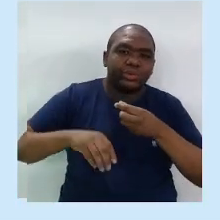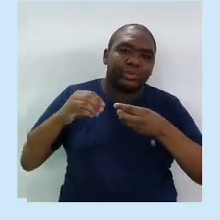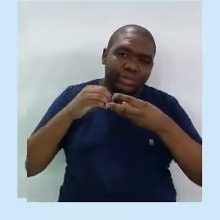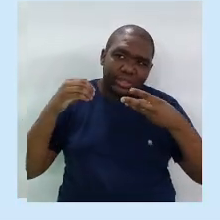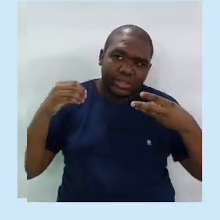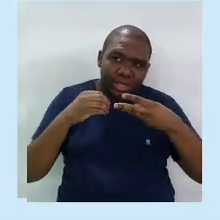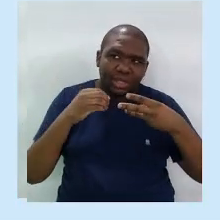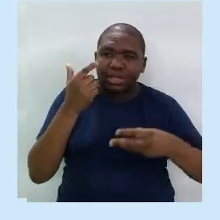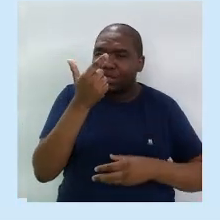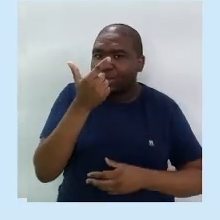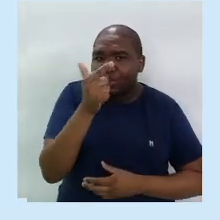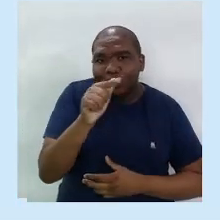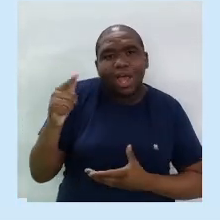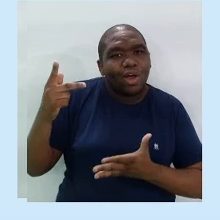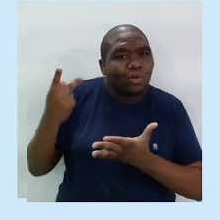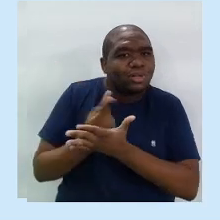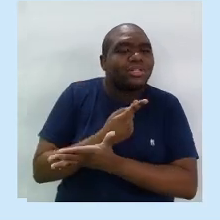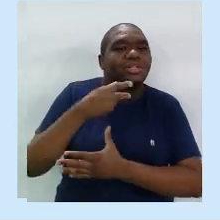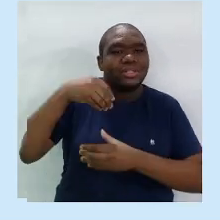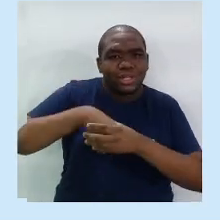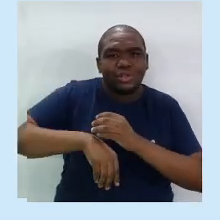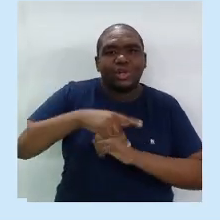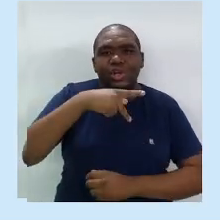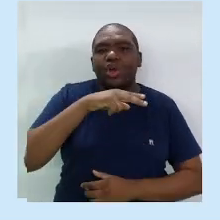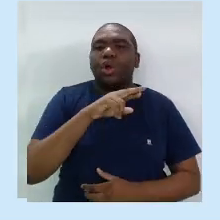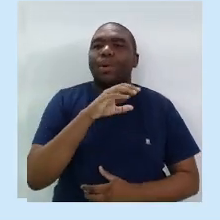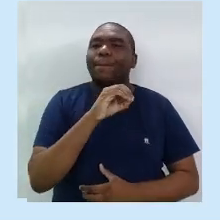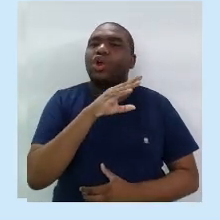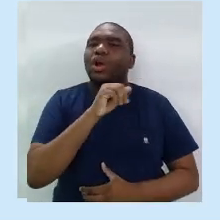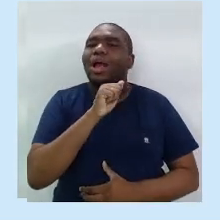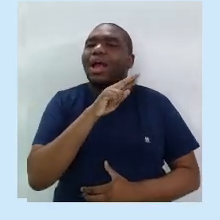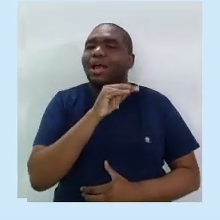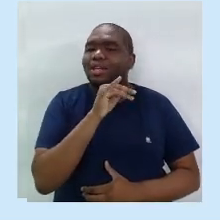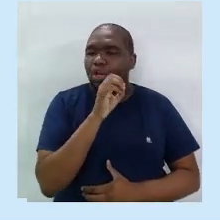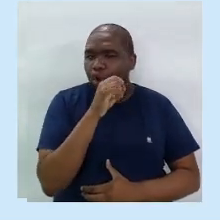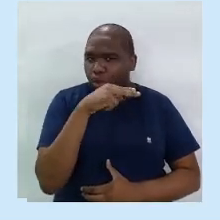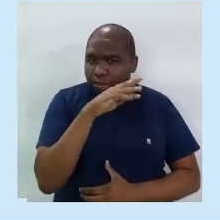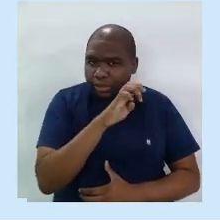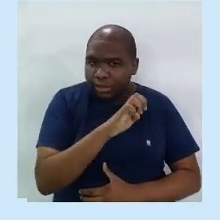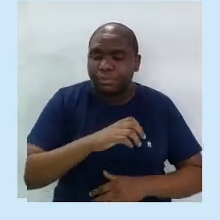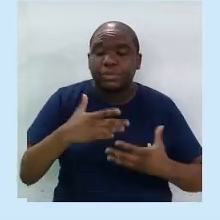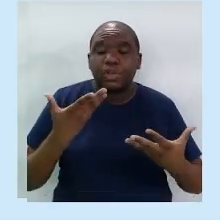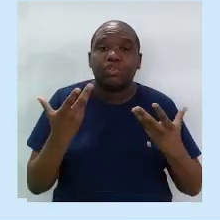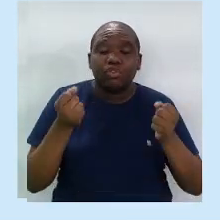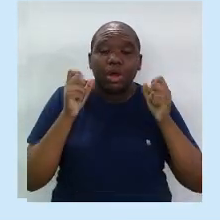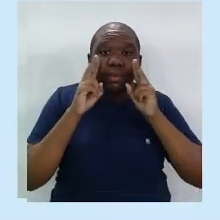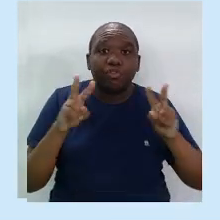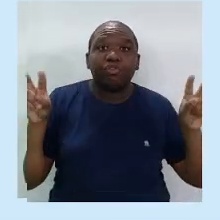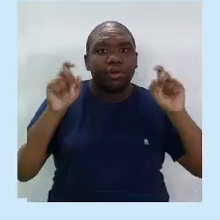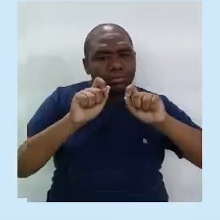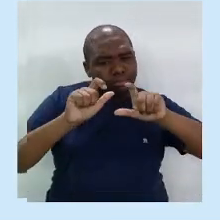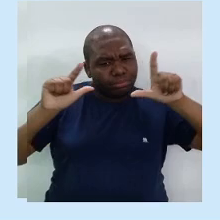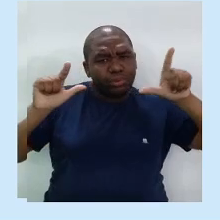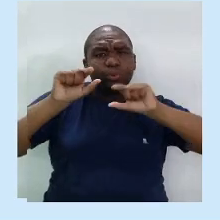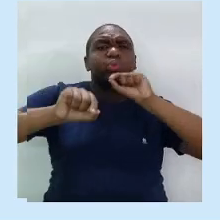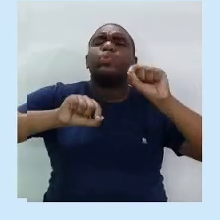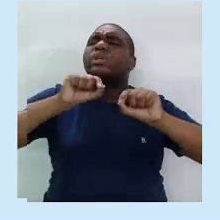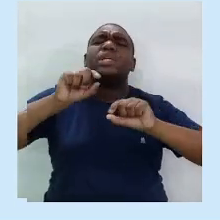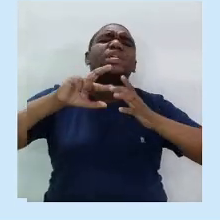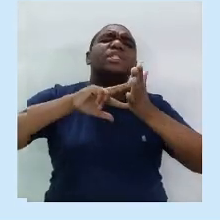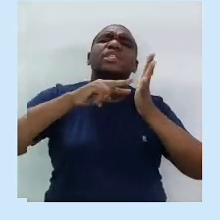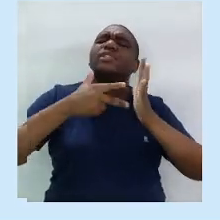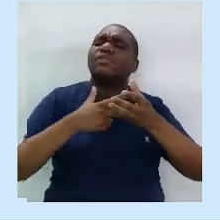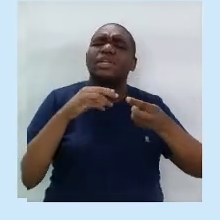não acontece na célula procarionte. Então, bora lá para a telinha para a gente ver o que é uma